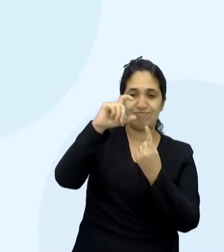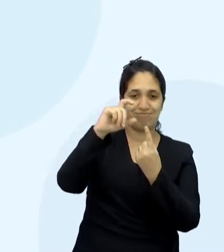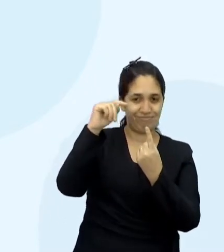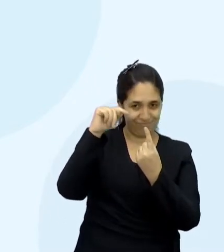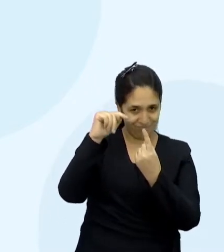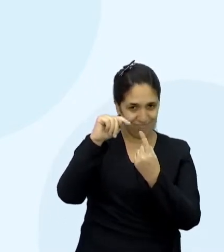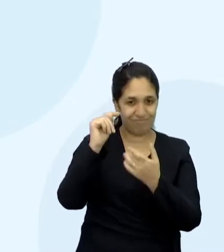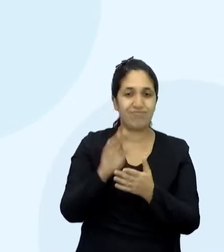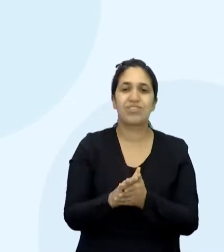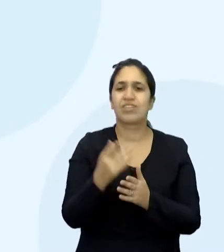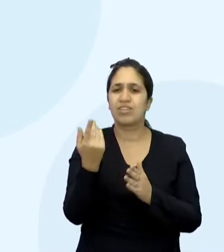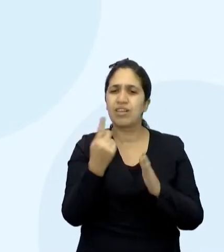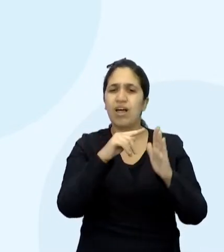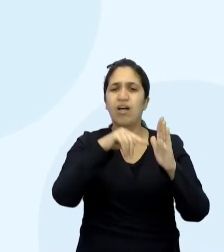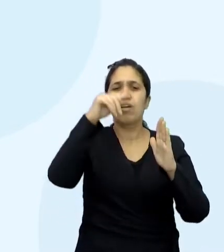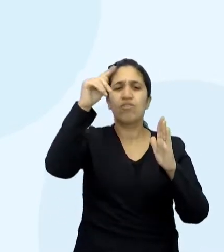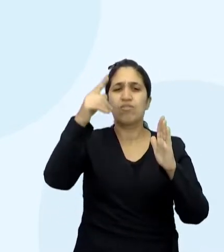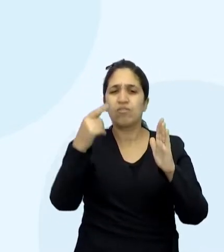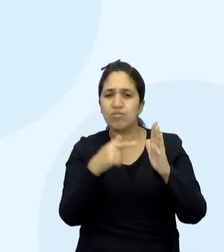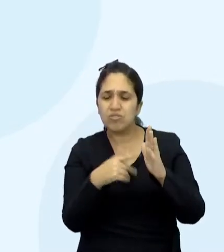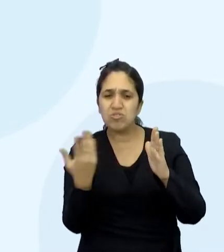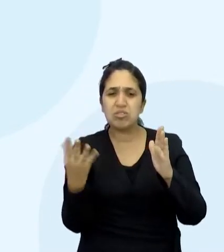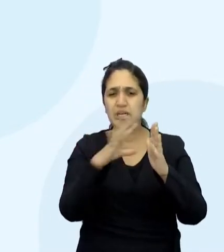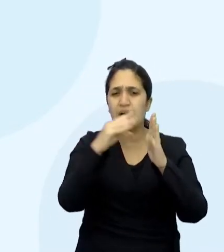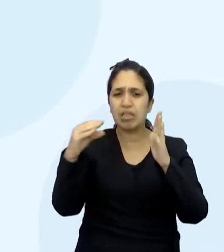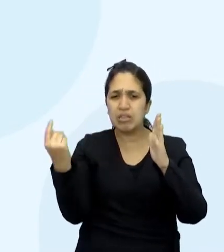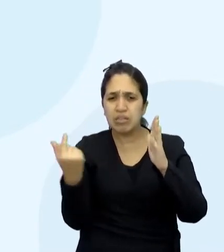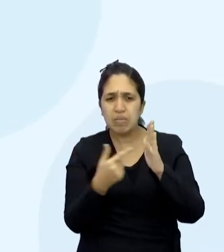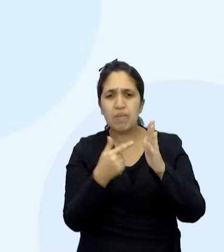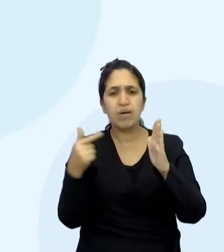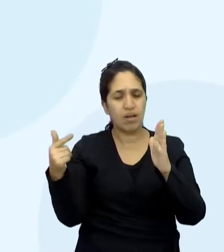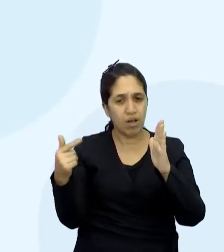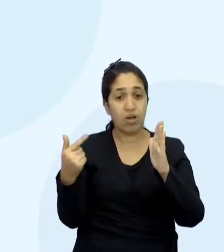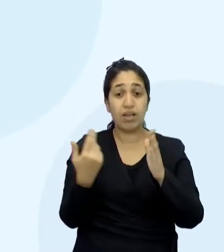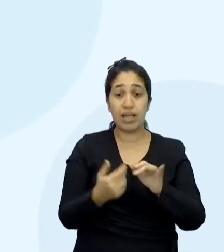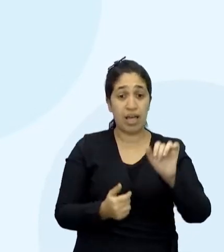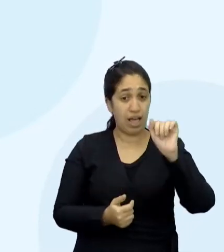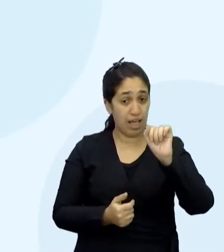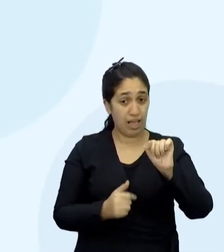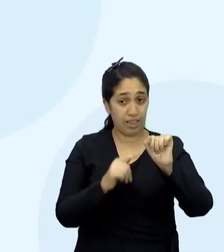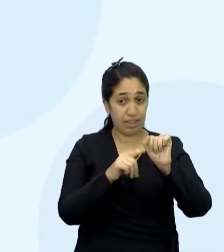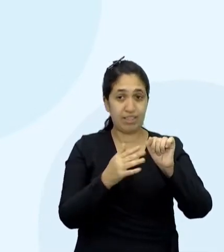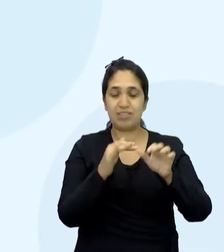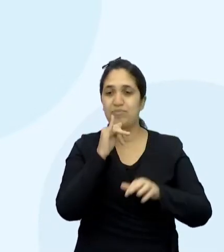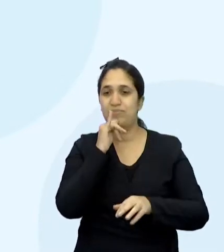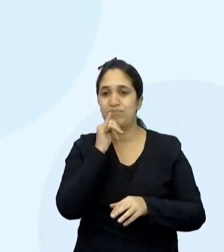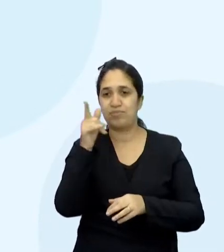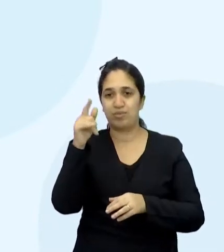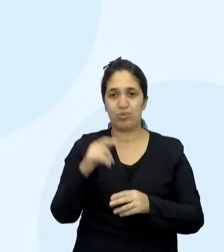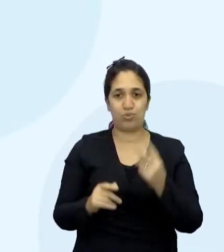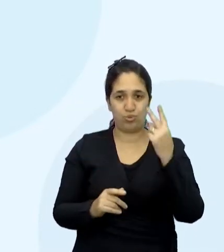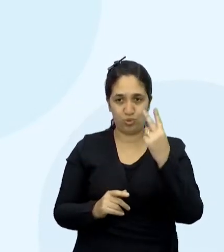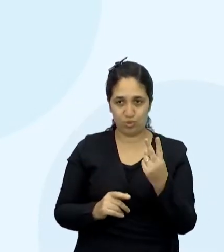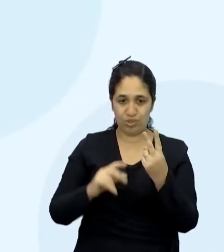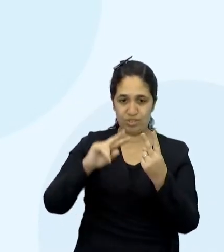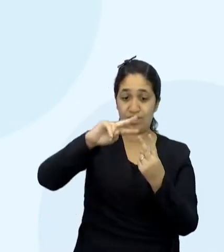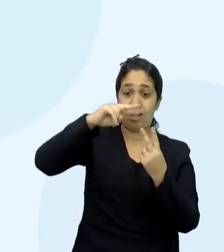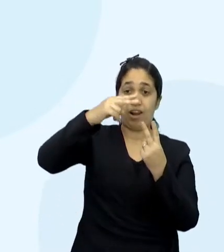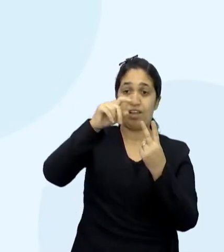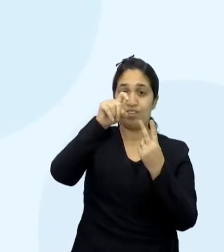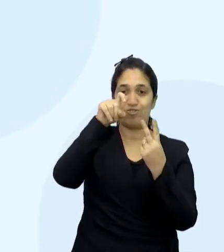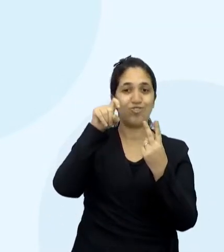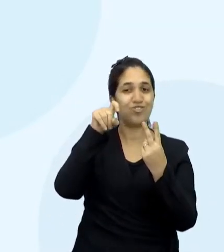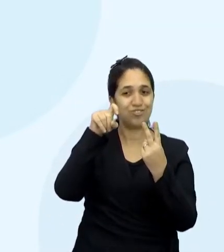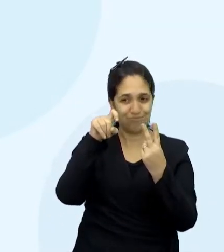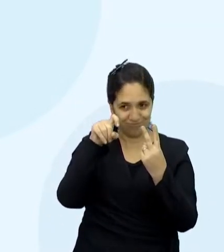funções são aquelas funções, aquelas expressões algébricas que a letra é um expoente. Por exemplo, ó, 2 elevado a x é um